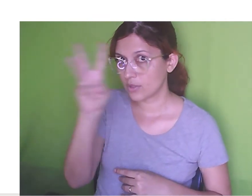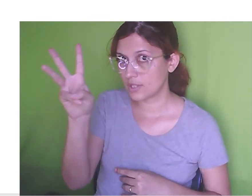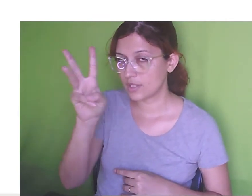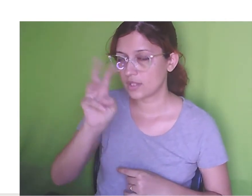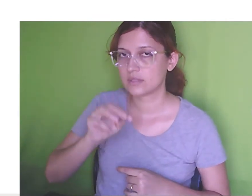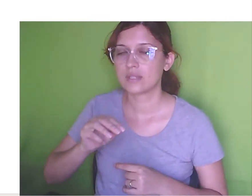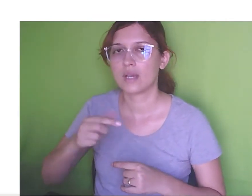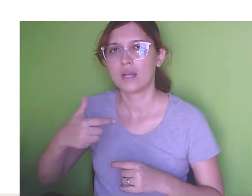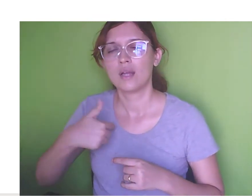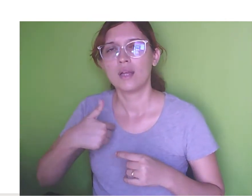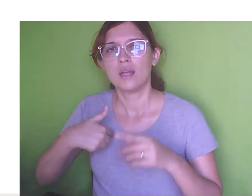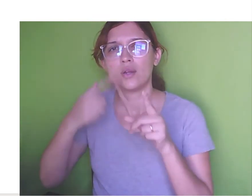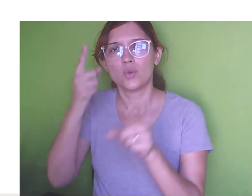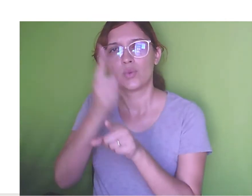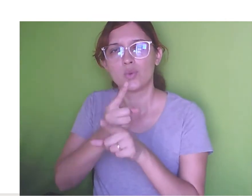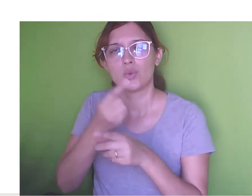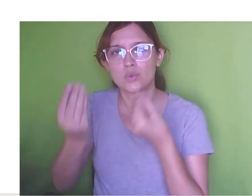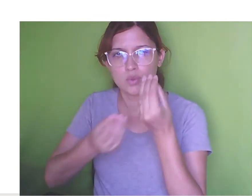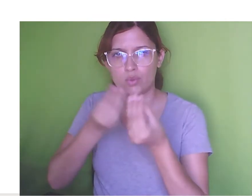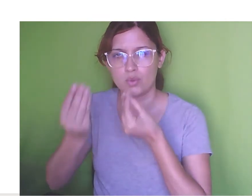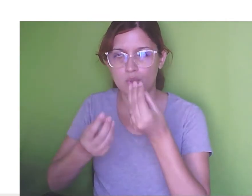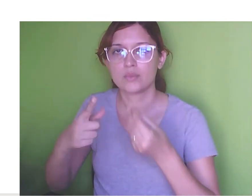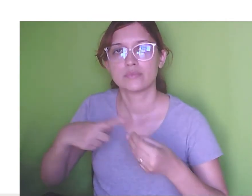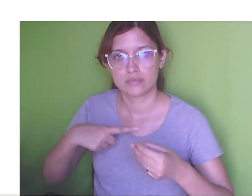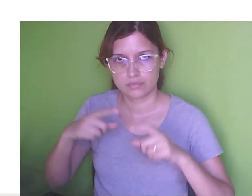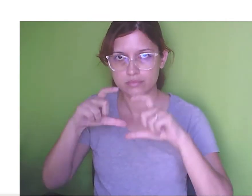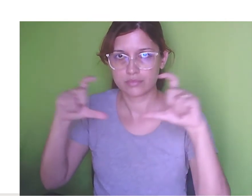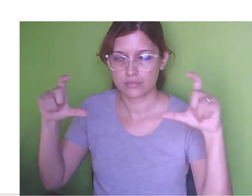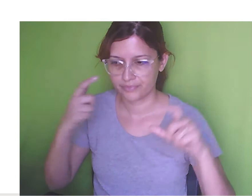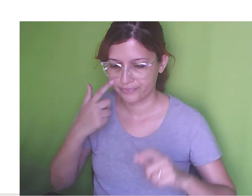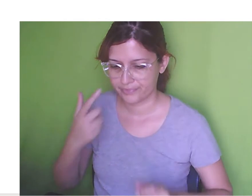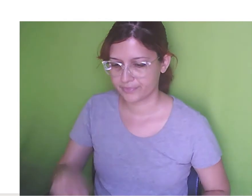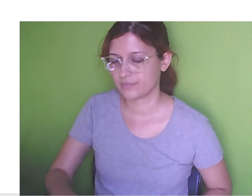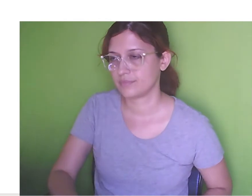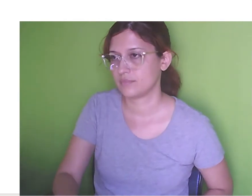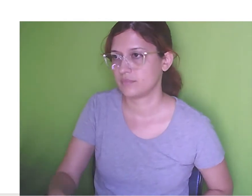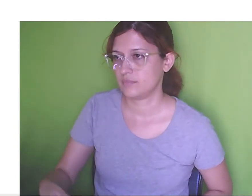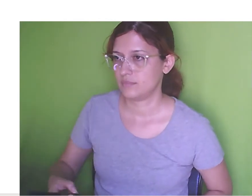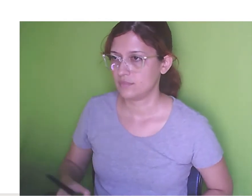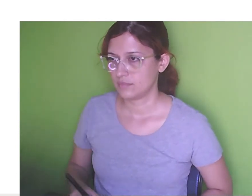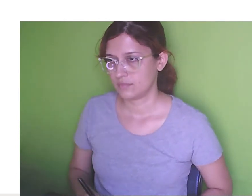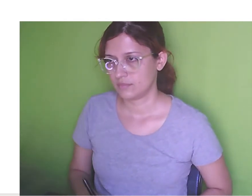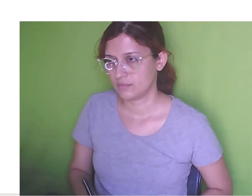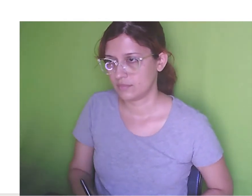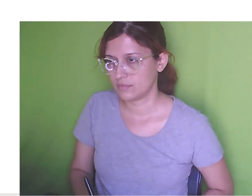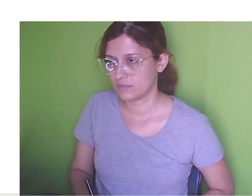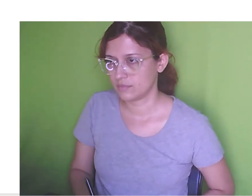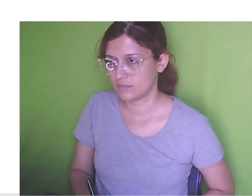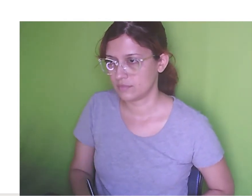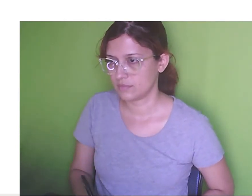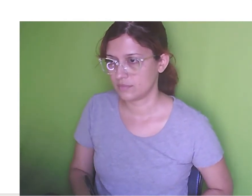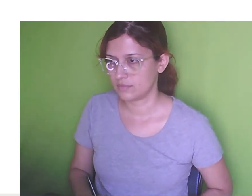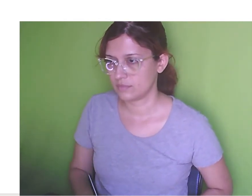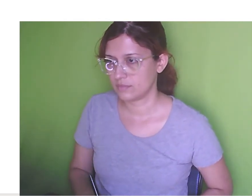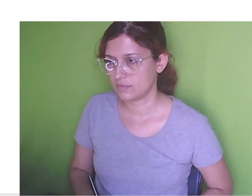Então, qual é a potência? Como eu encontro? Tem uma fórmula.